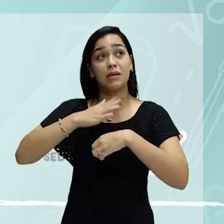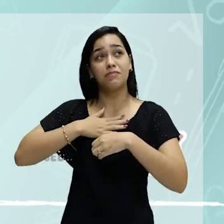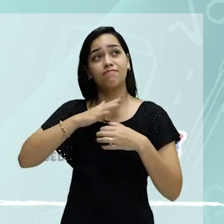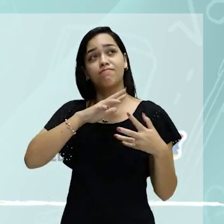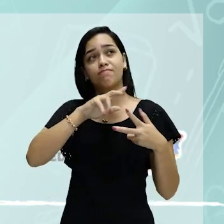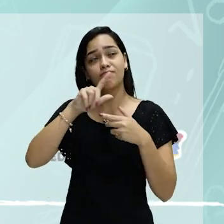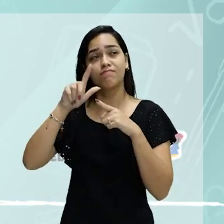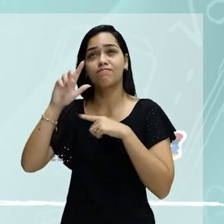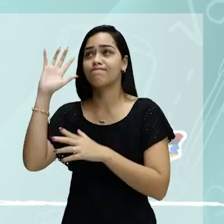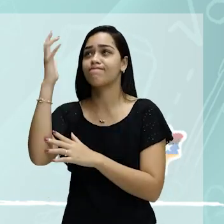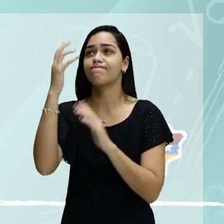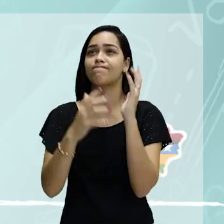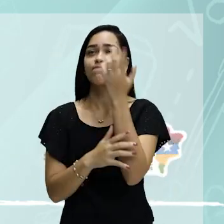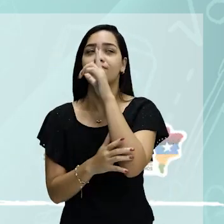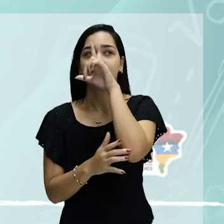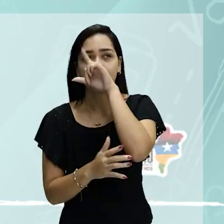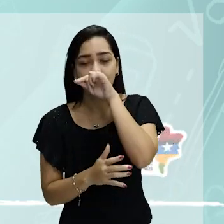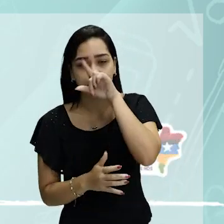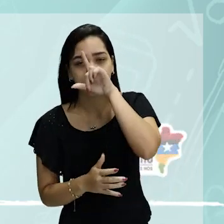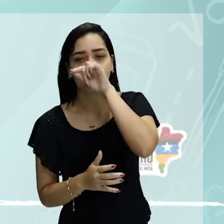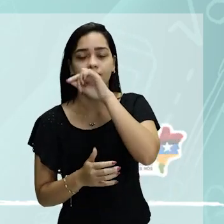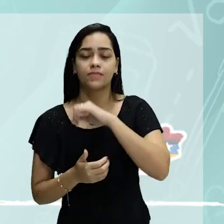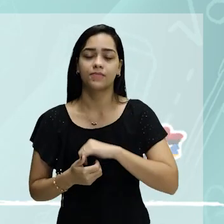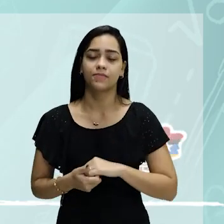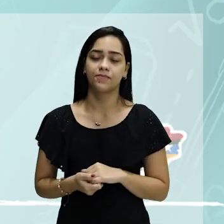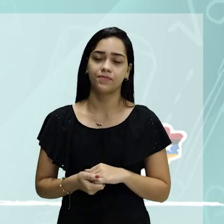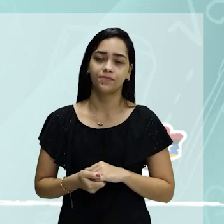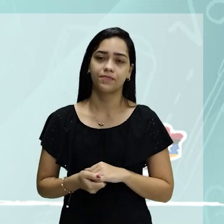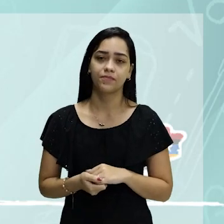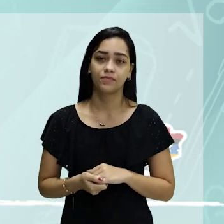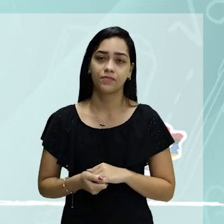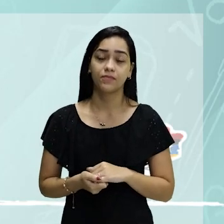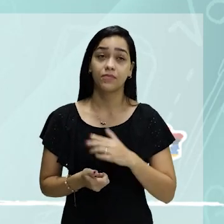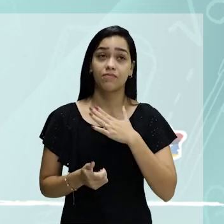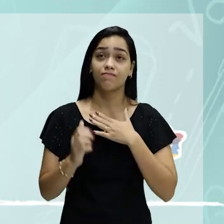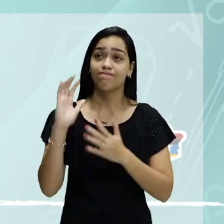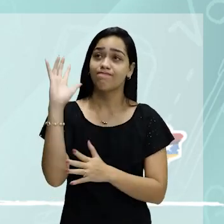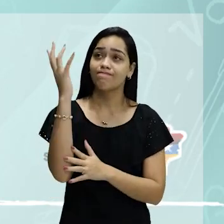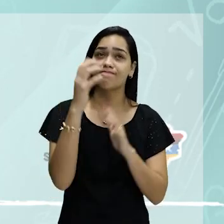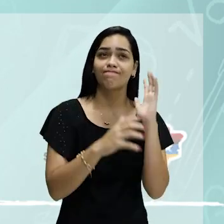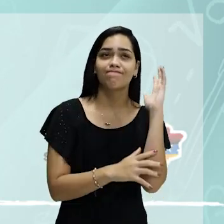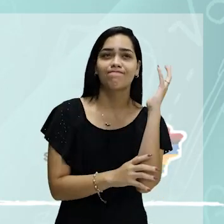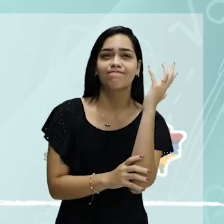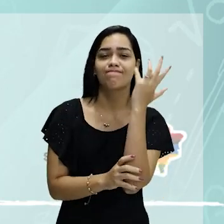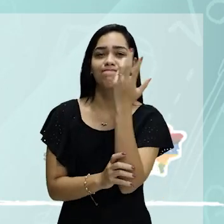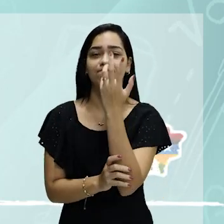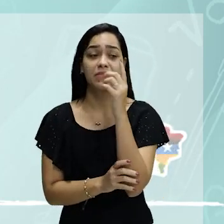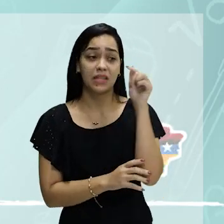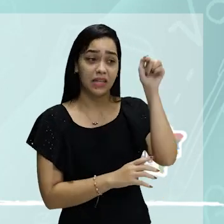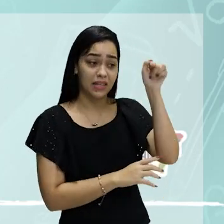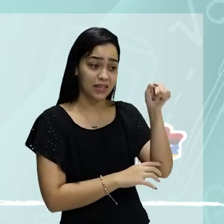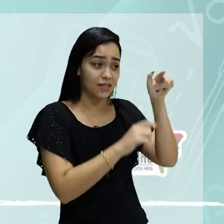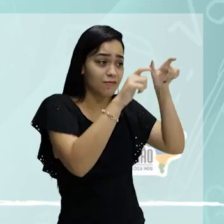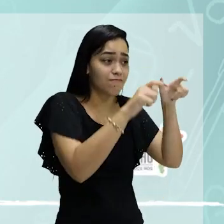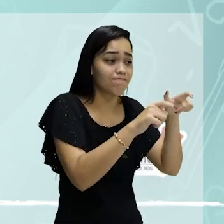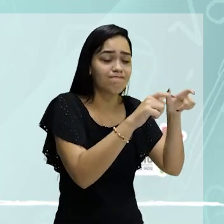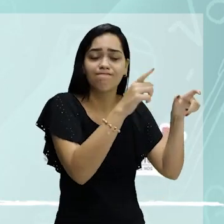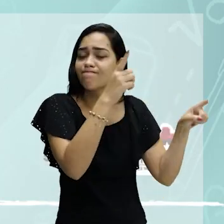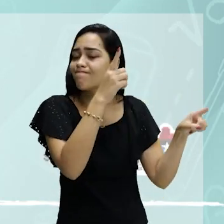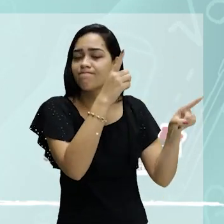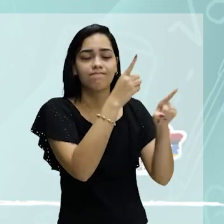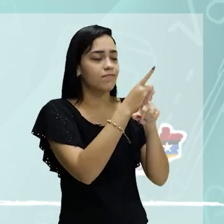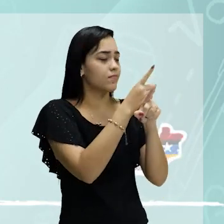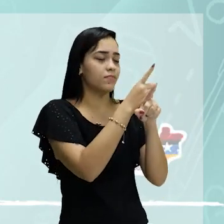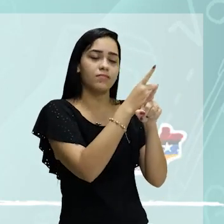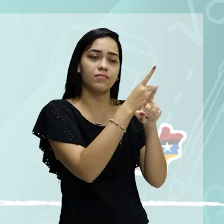tem palmeiras, onde canta o sabiá. Minha terra tem primores, que tais não encontro eu